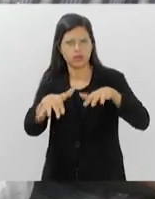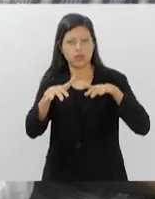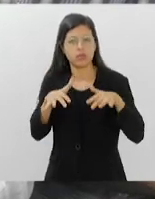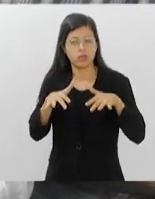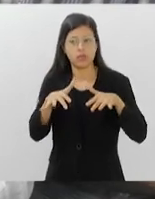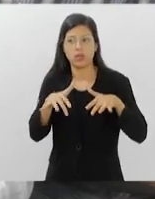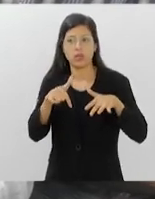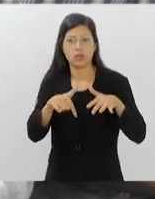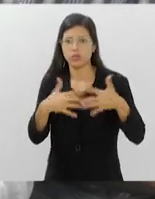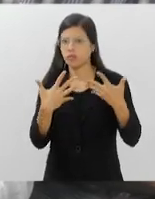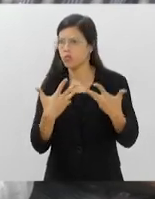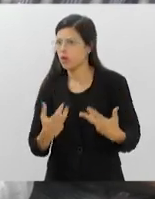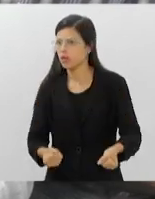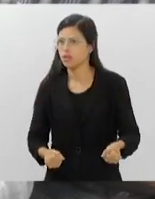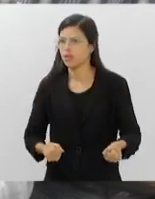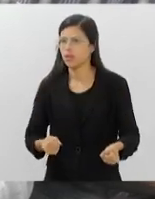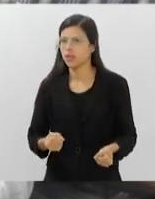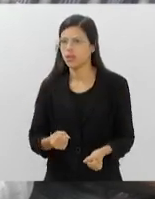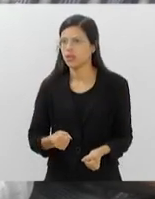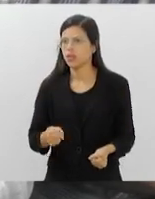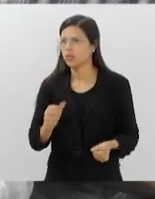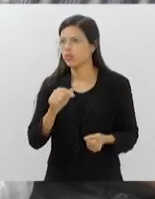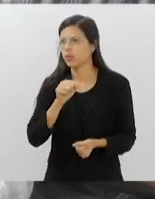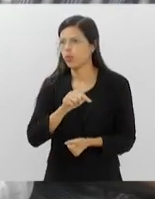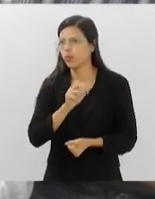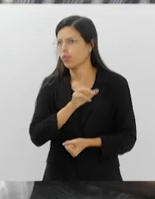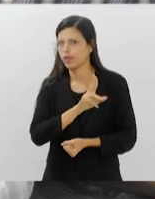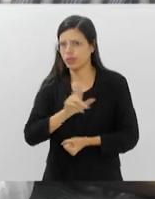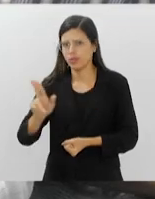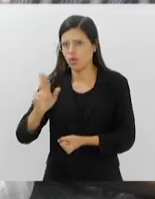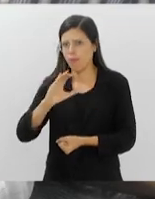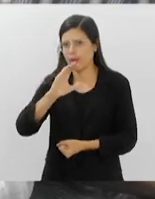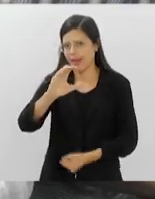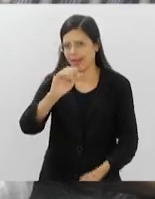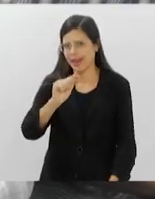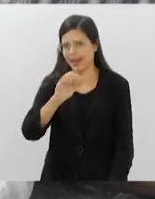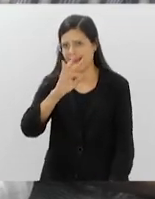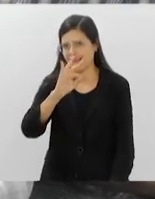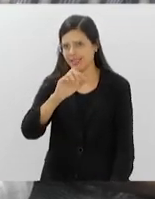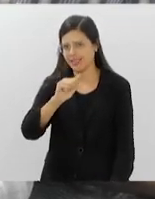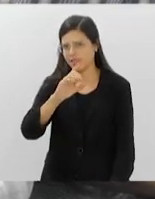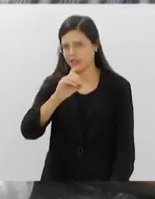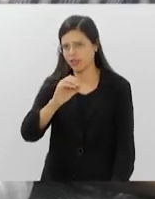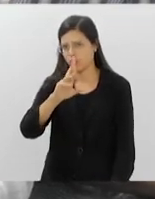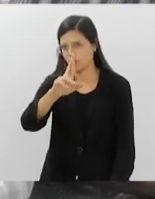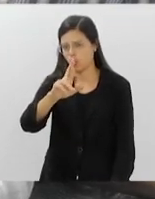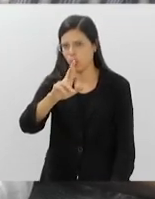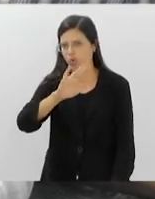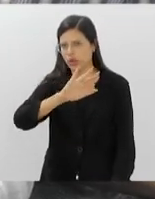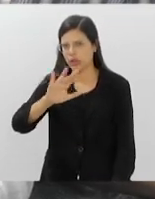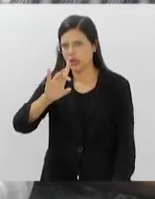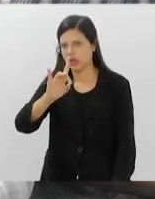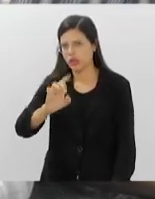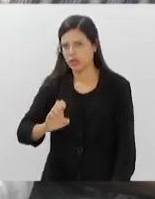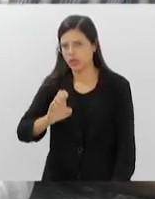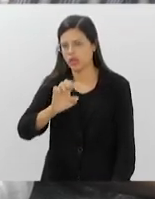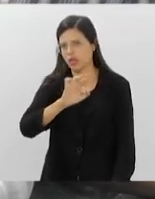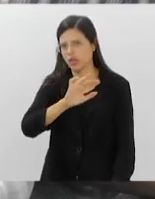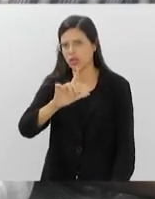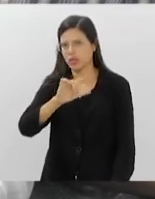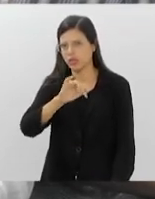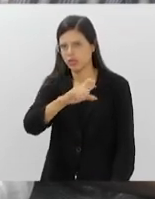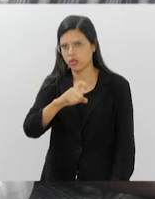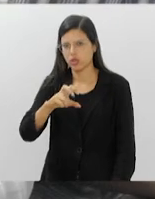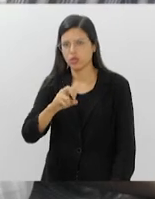não aceitam essa denominação de catadores de lixo, né? Porque tem o gari, que tem que catar realmente